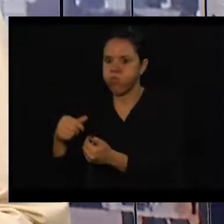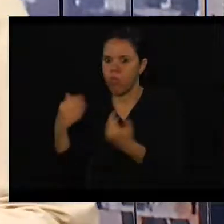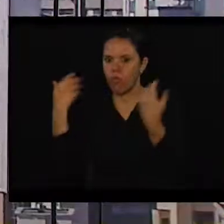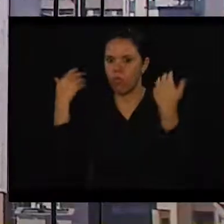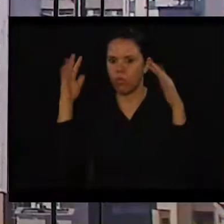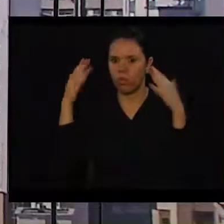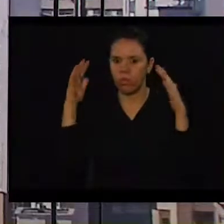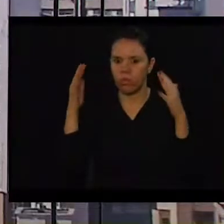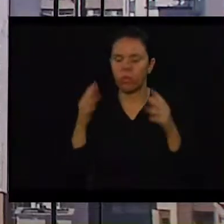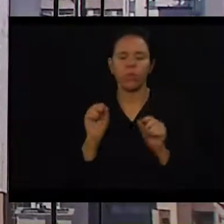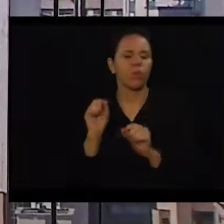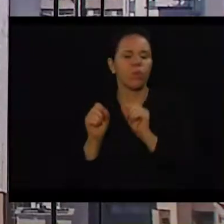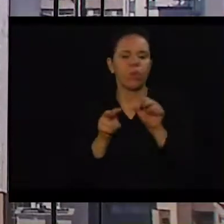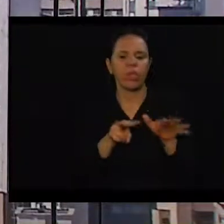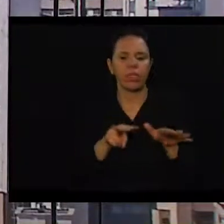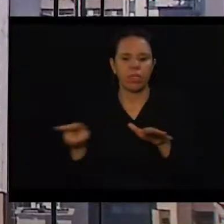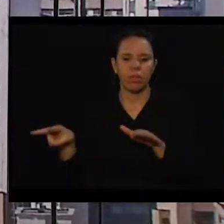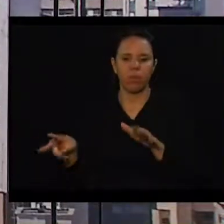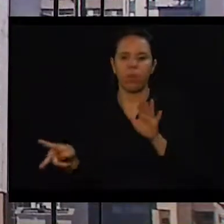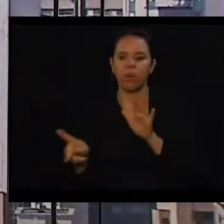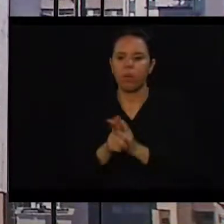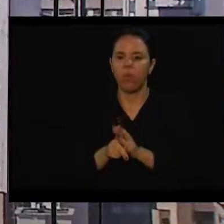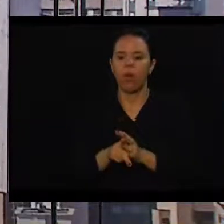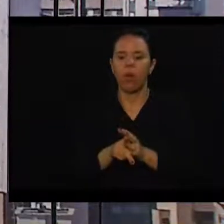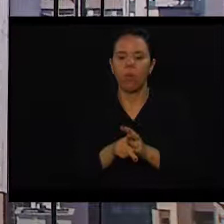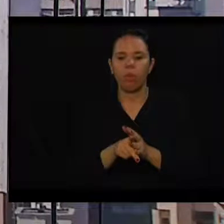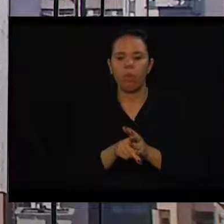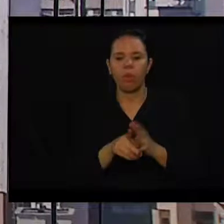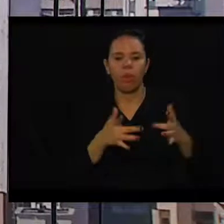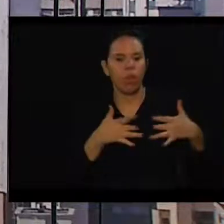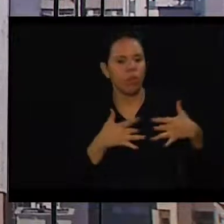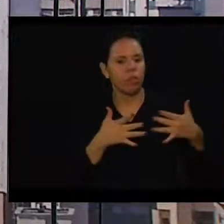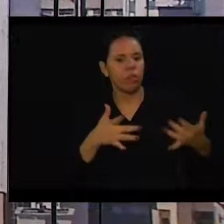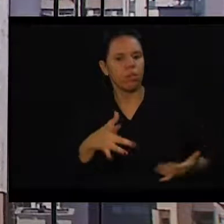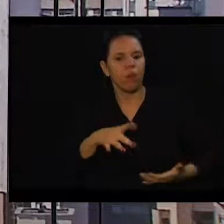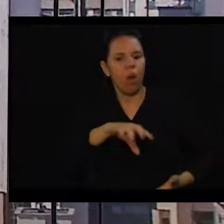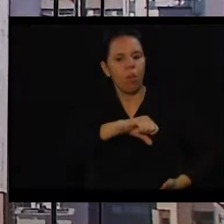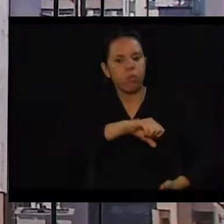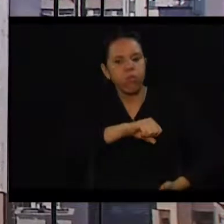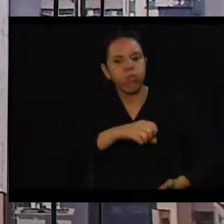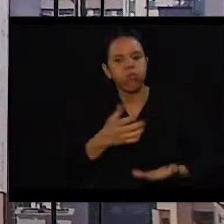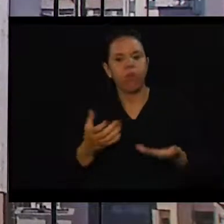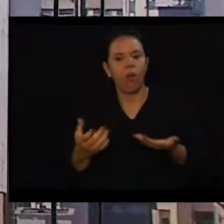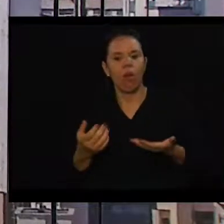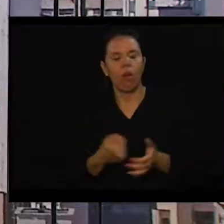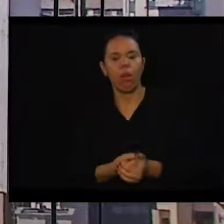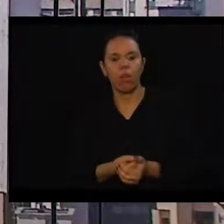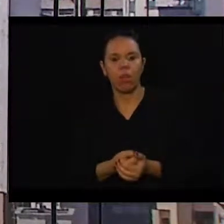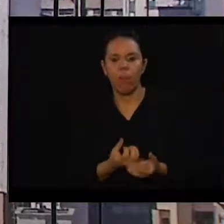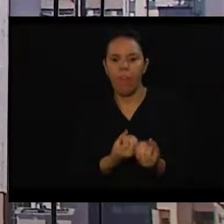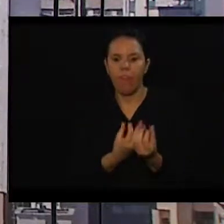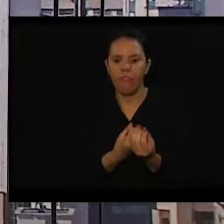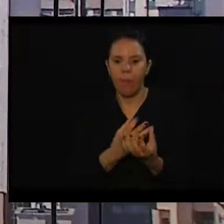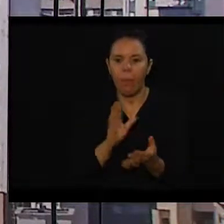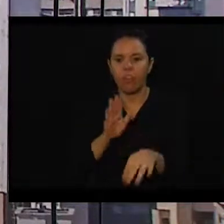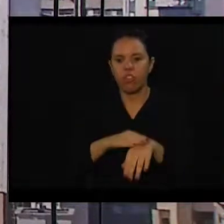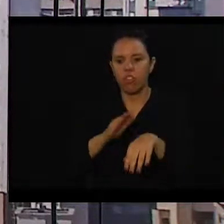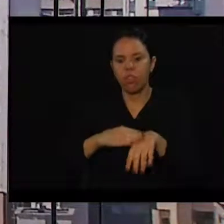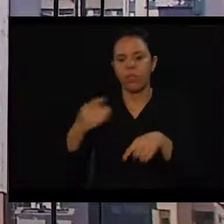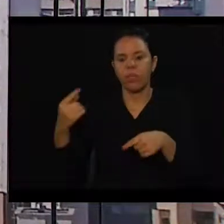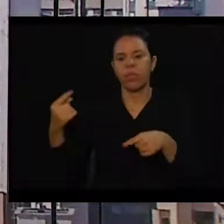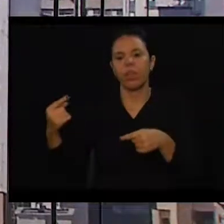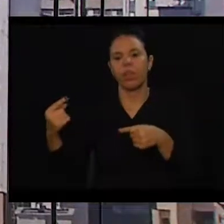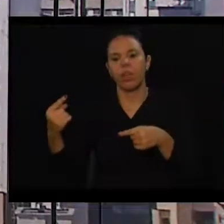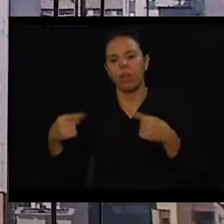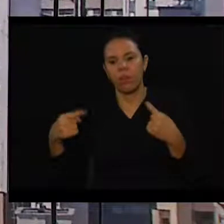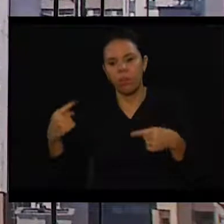Materno. Aqui no Brasil, temos o Agosto Dourado, que é um mês dedicado a informar e debater sobre a importância de